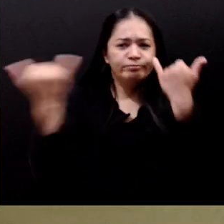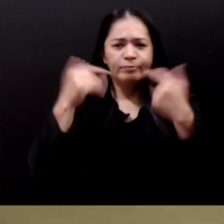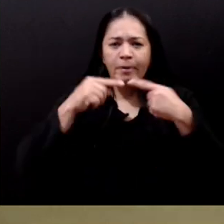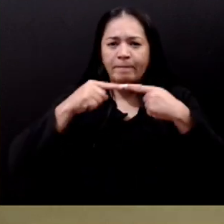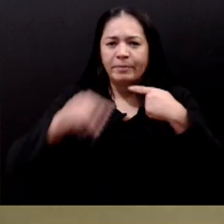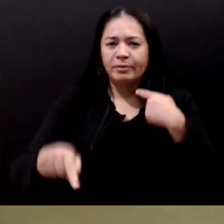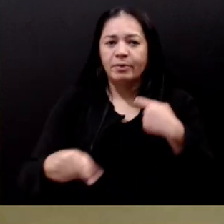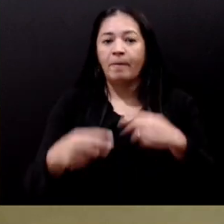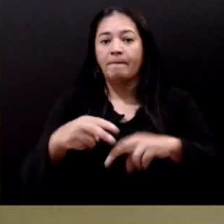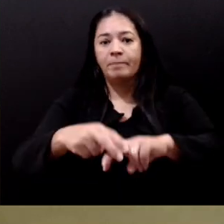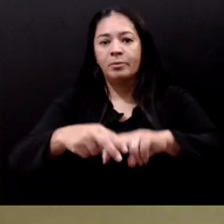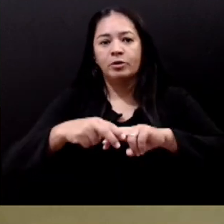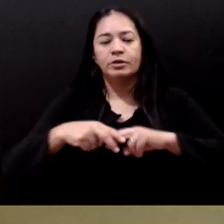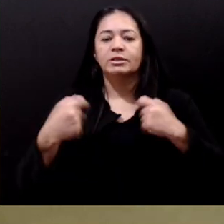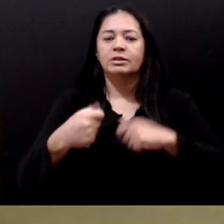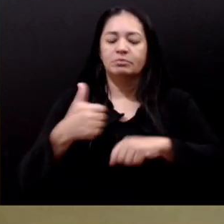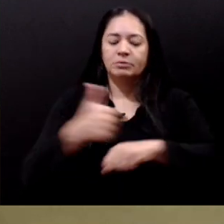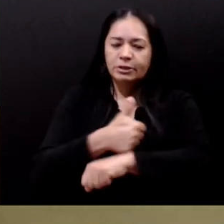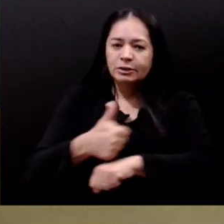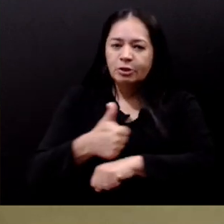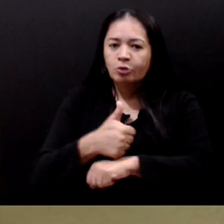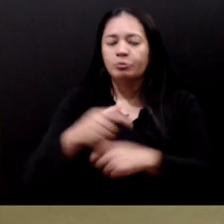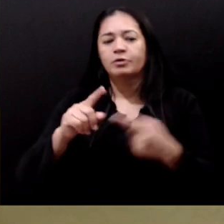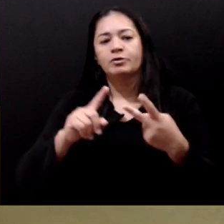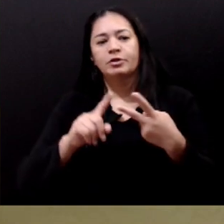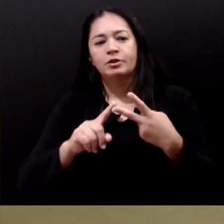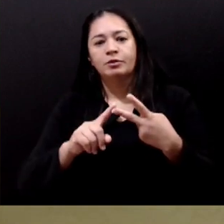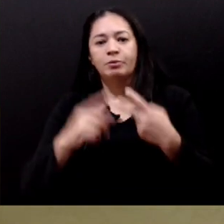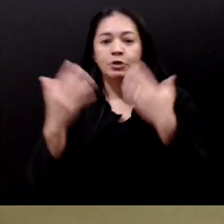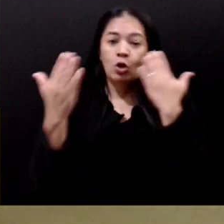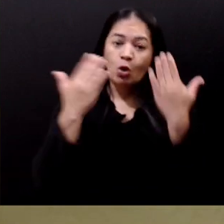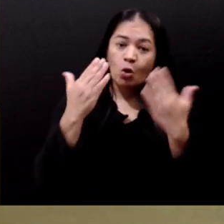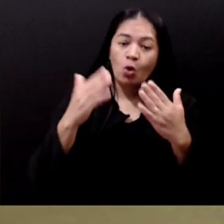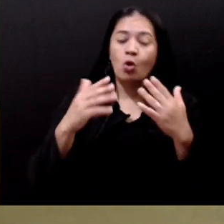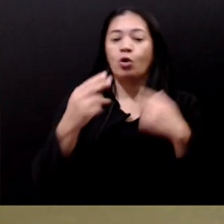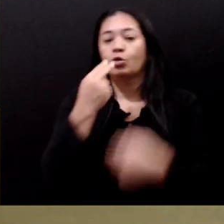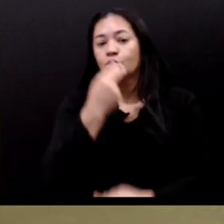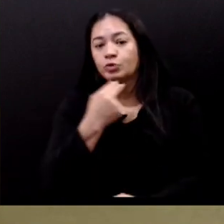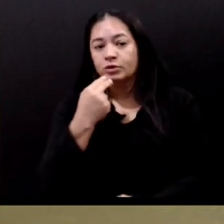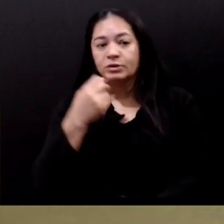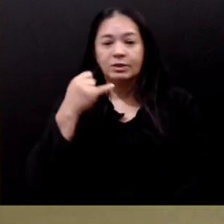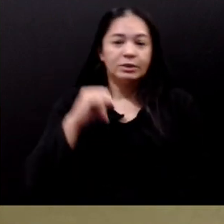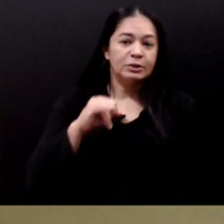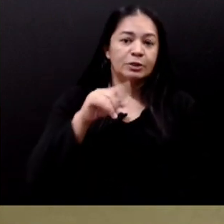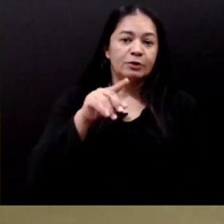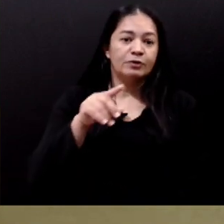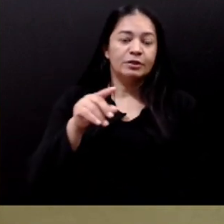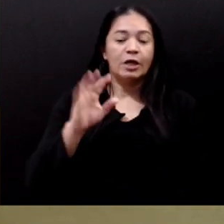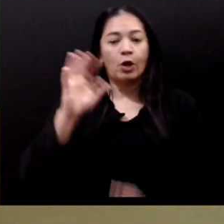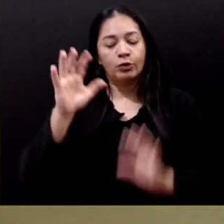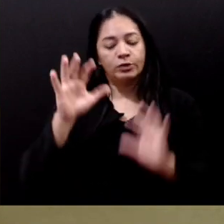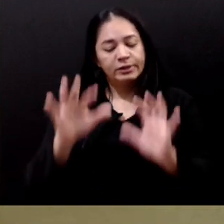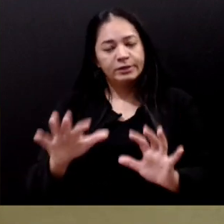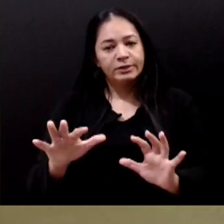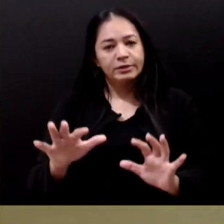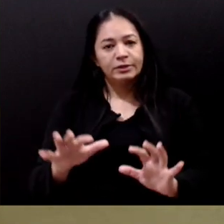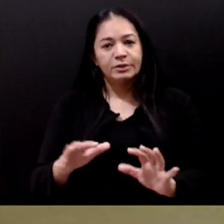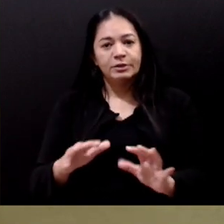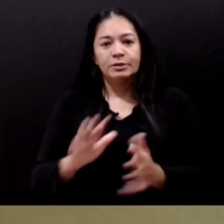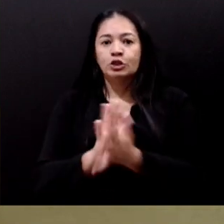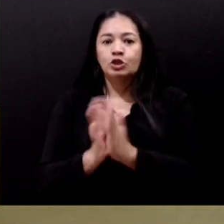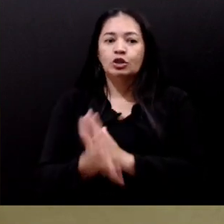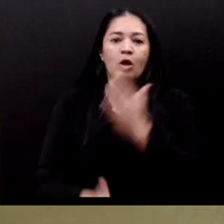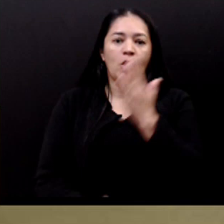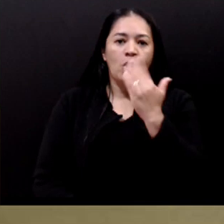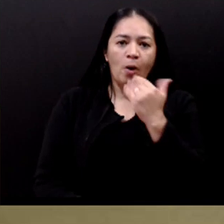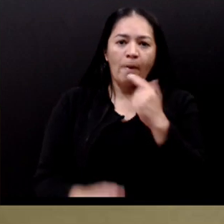profissional assim como um nutricionista, um profissional assim como um psicólogo, se você está passando por essa situação de terrorismo alimentar, porque isso mexe muito, né,